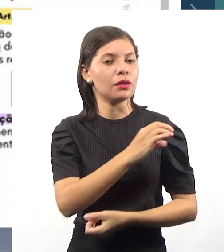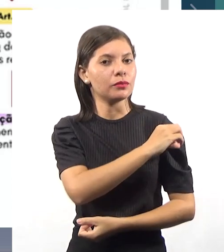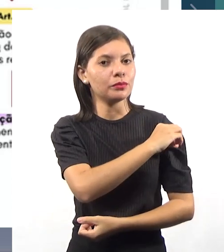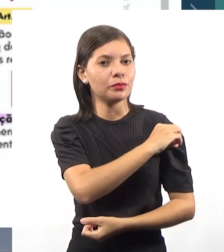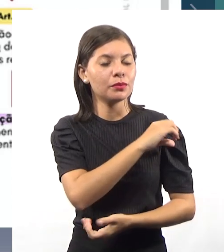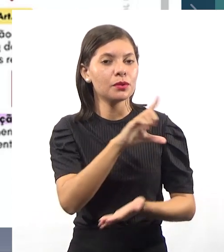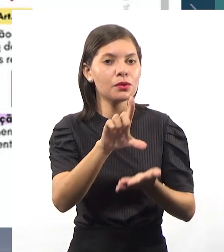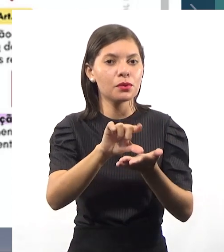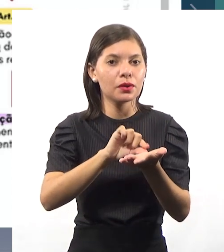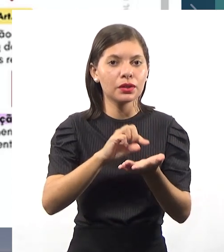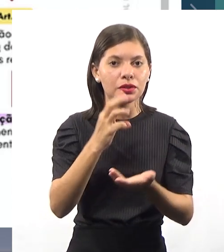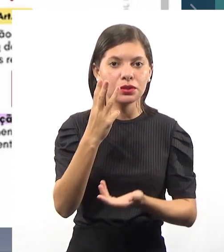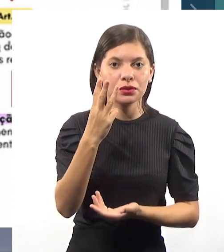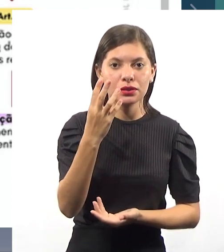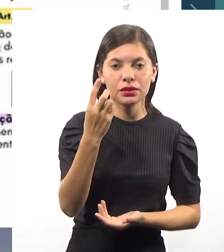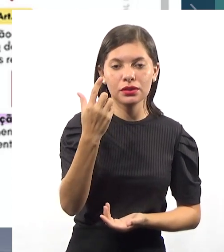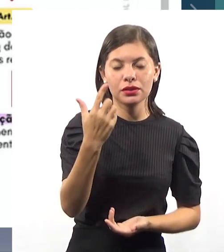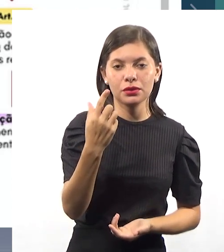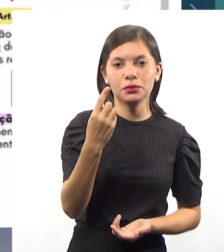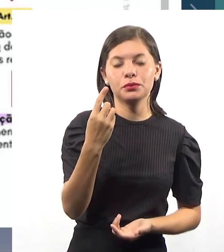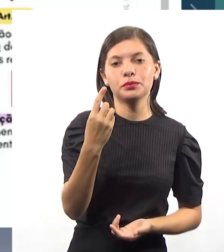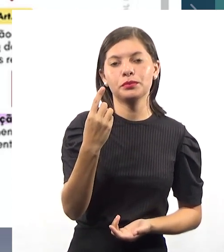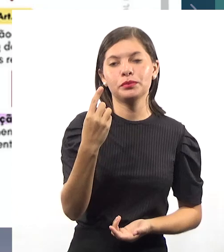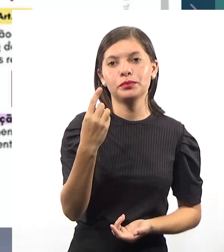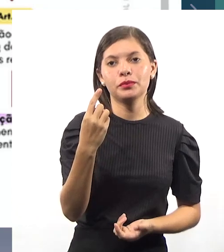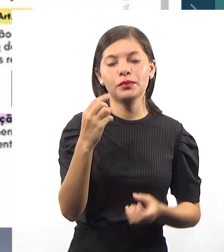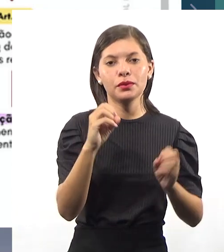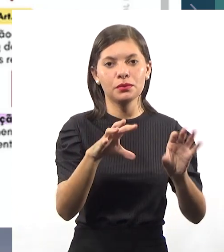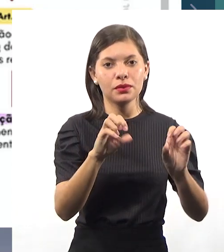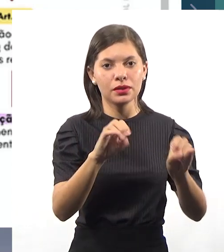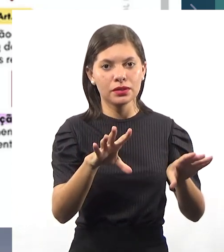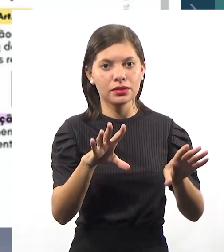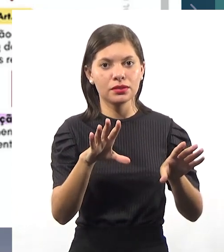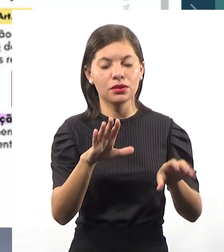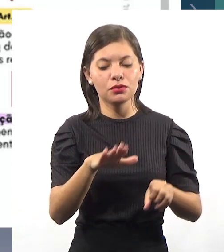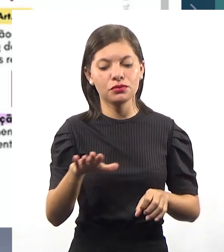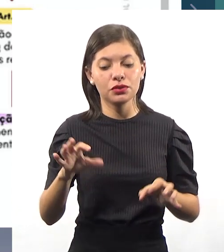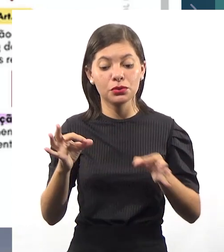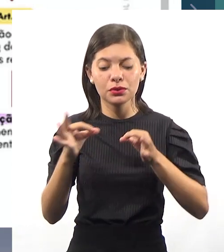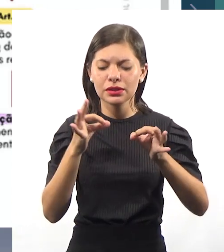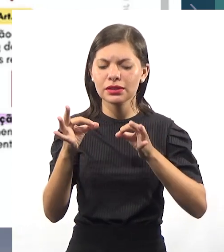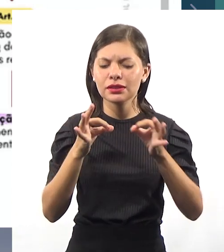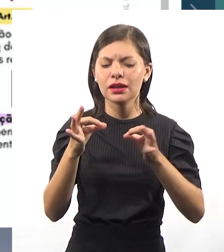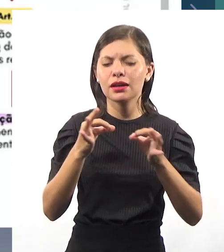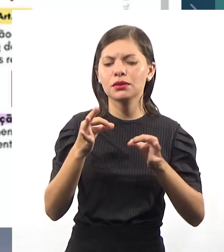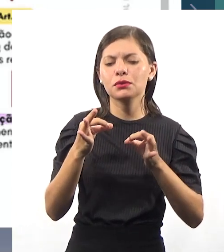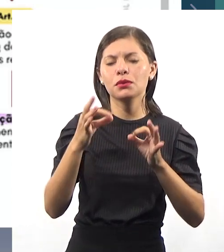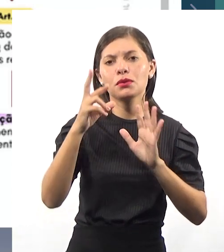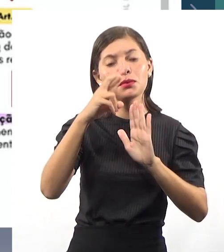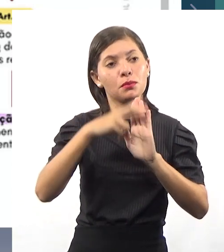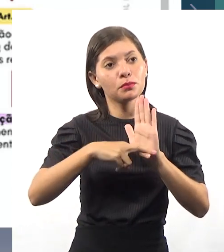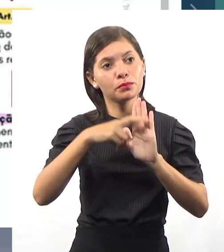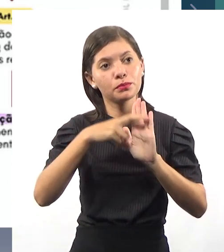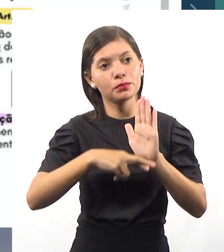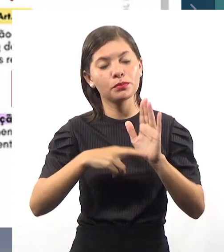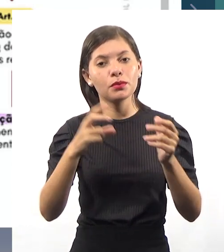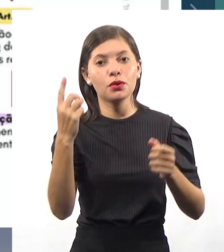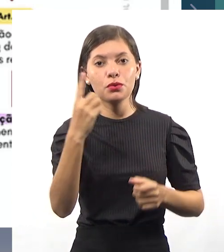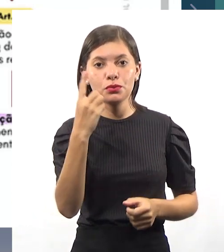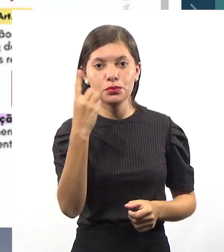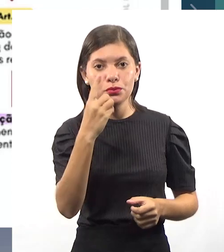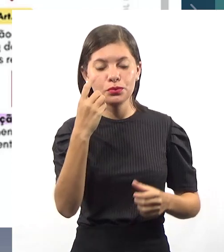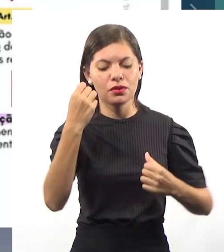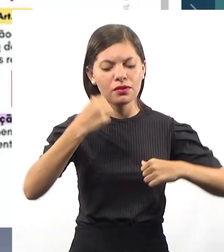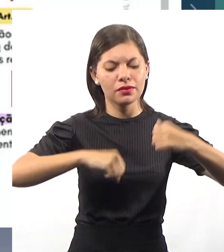o artigo 31, a educação infantil será organizada de acordo com as seguintes regras comuns. 1. A